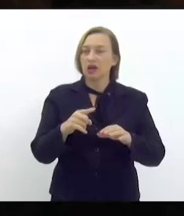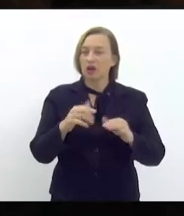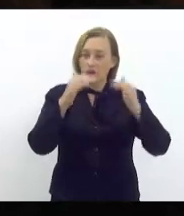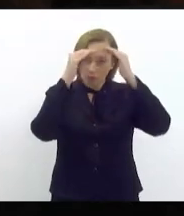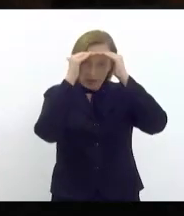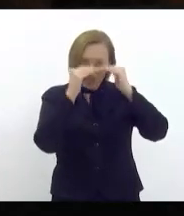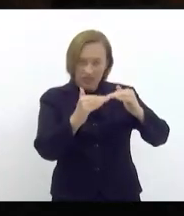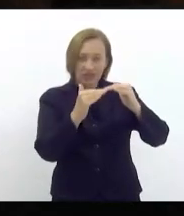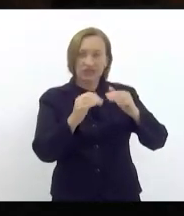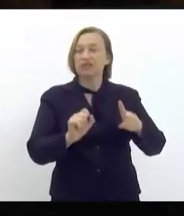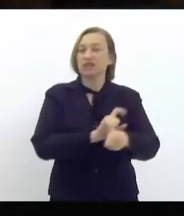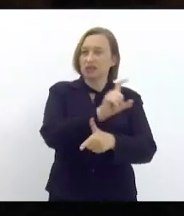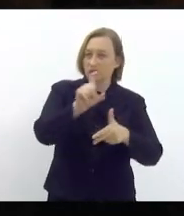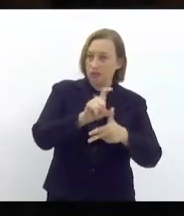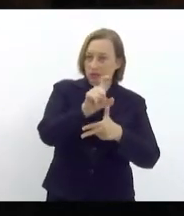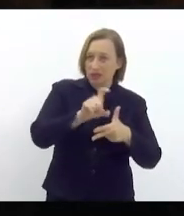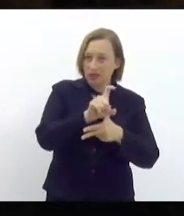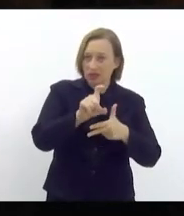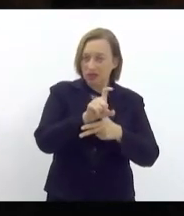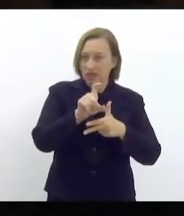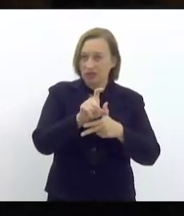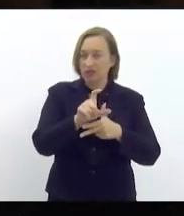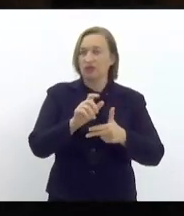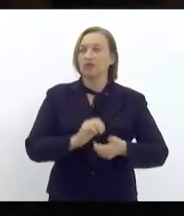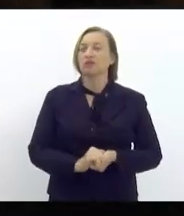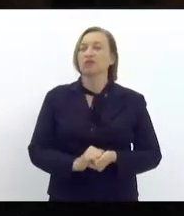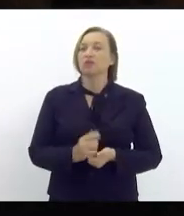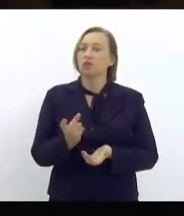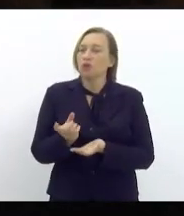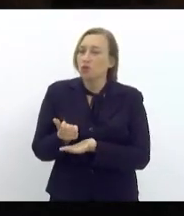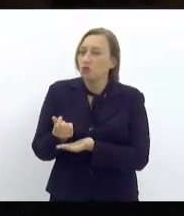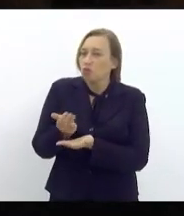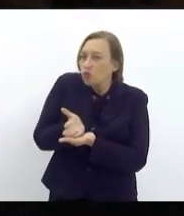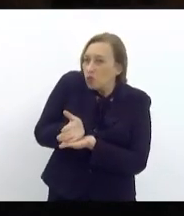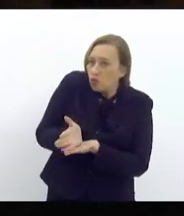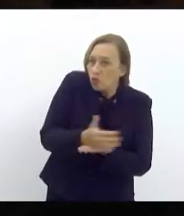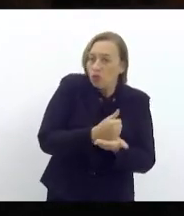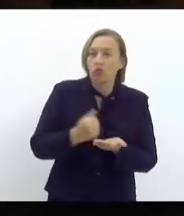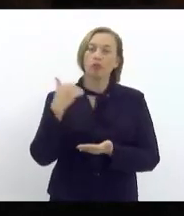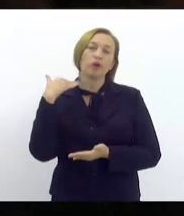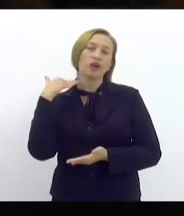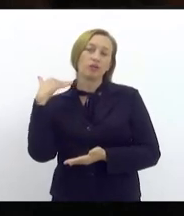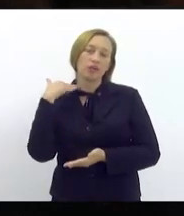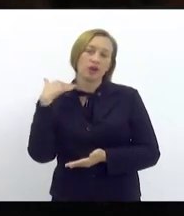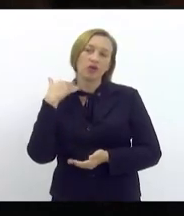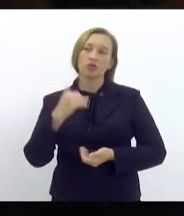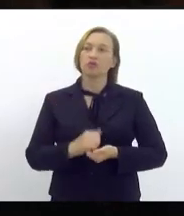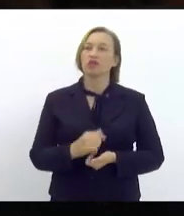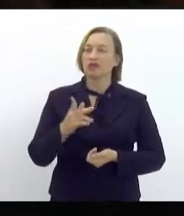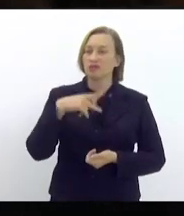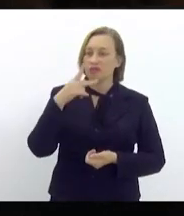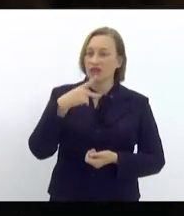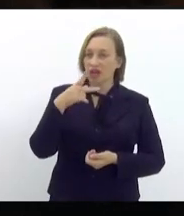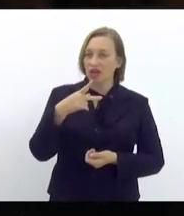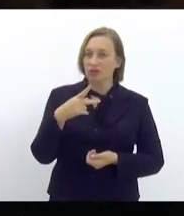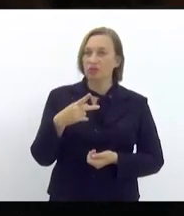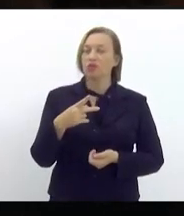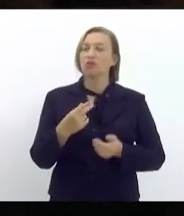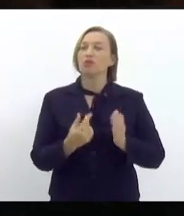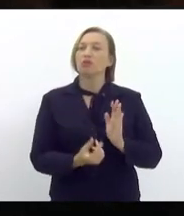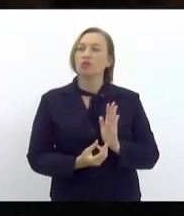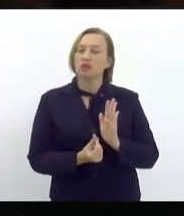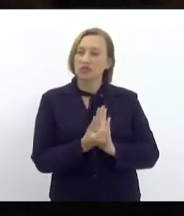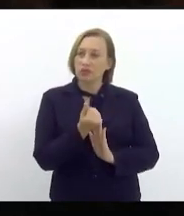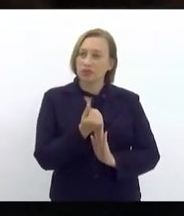traz a amplitude de abertura de lucro para bancos e empresário falemos de uma peça orçamentária que